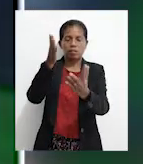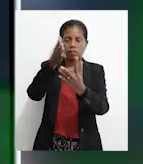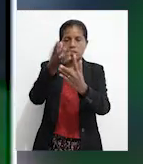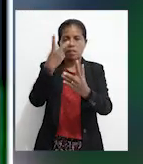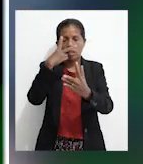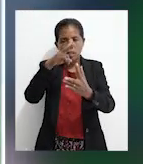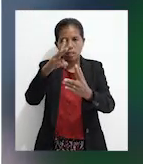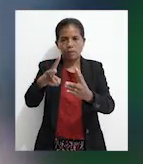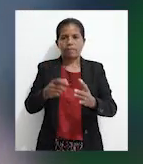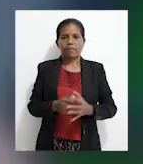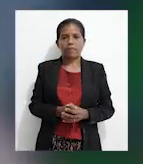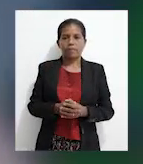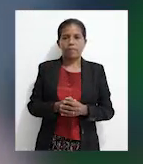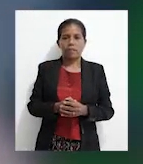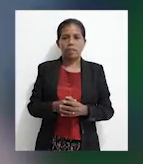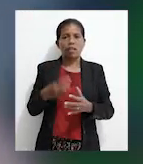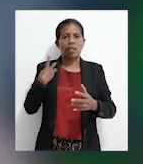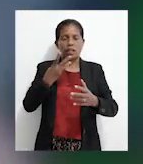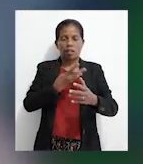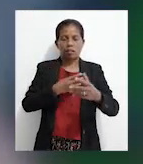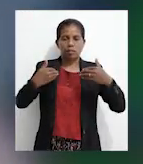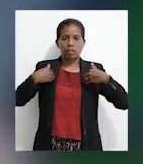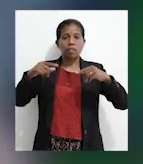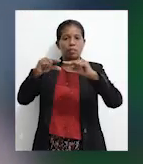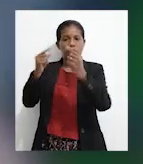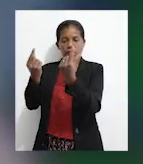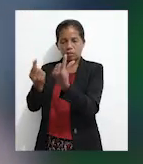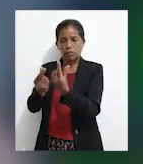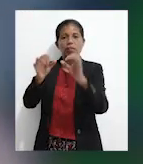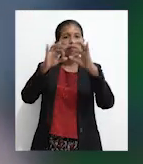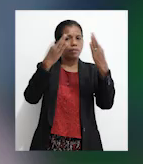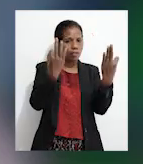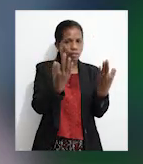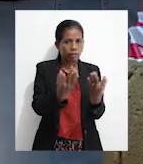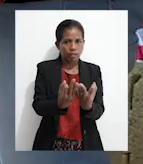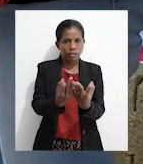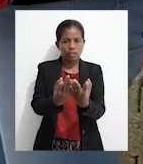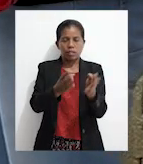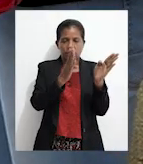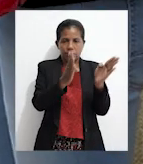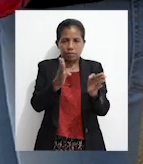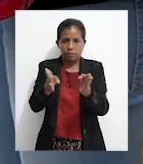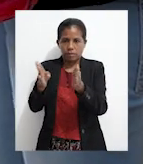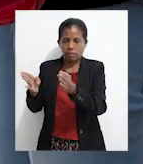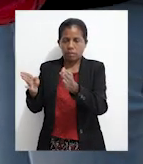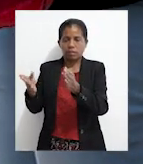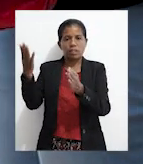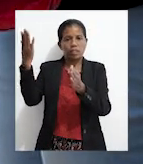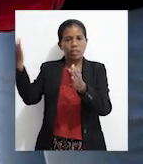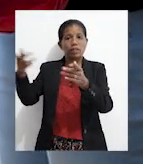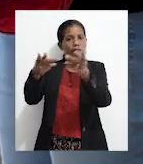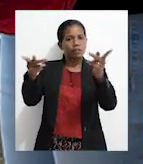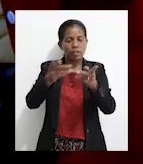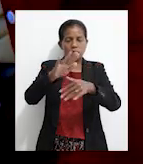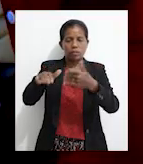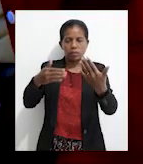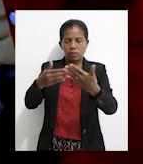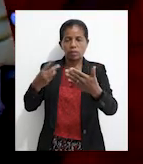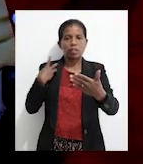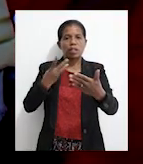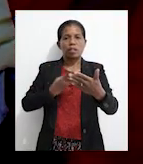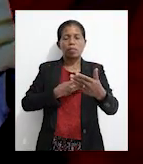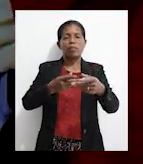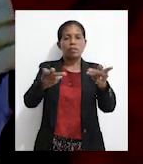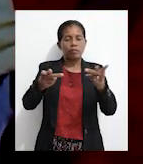situasaun refere. Alain di denemos ami iha pakote familia nebe preparado iha armajeng hototu iha amnya filial ya